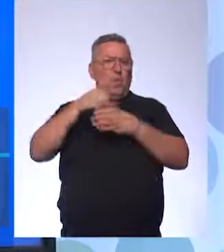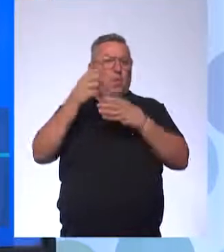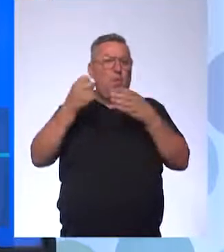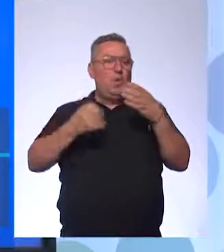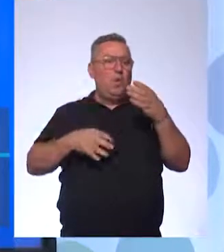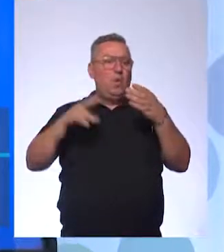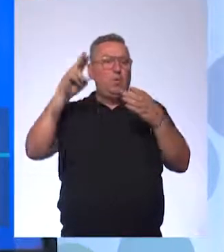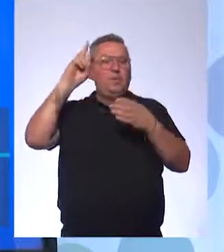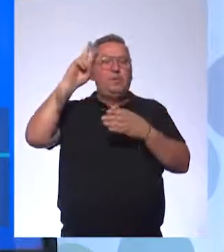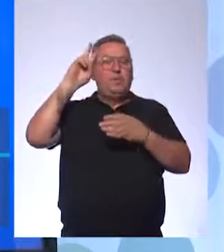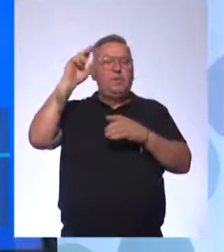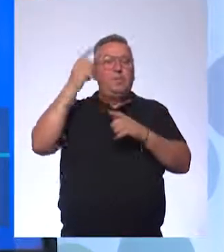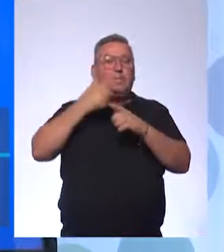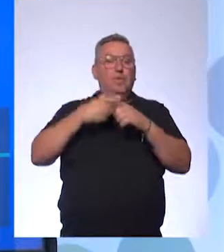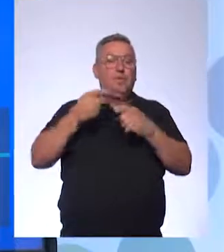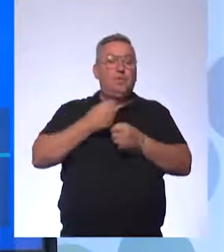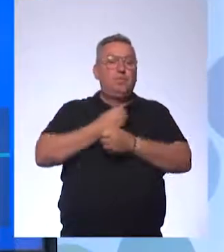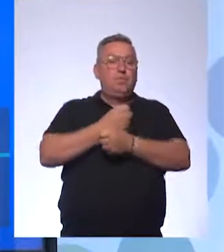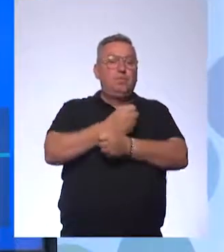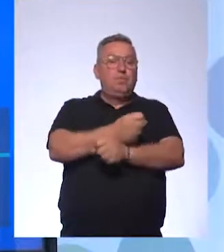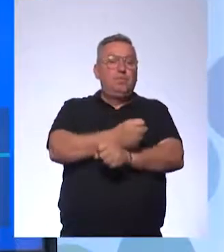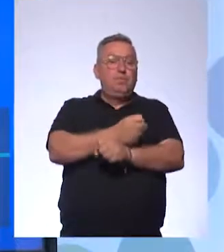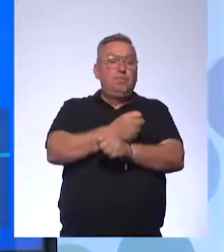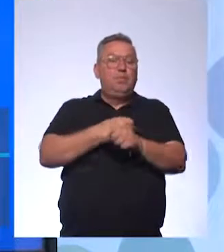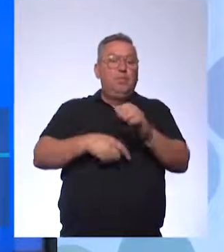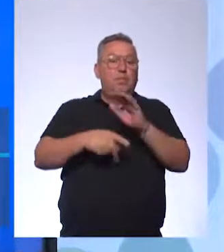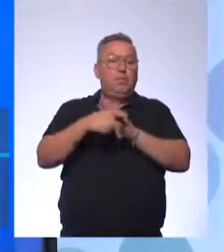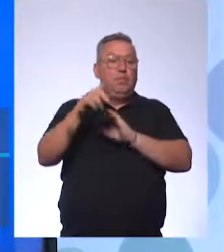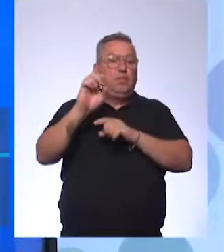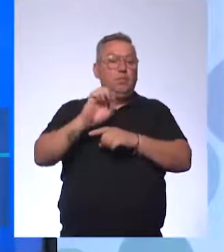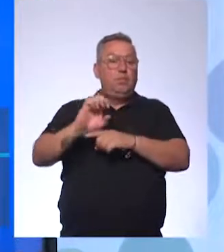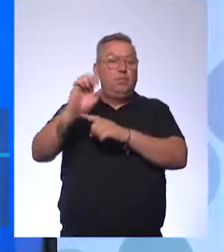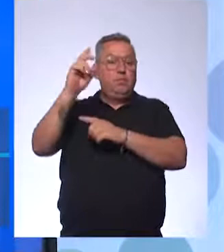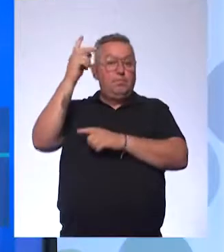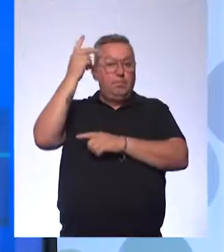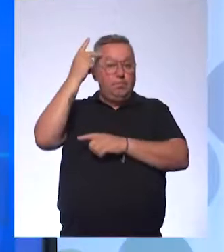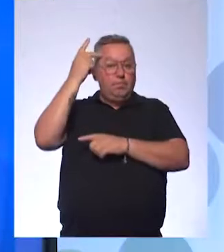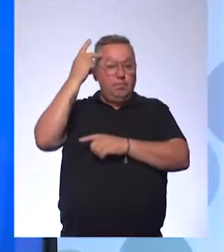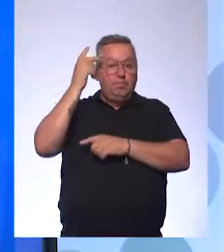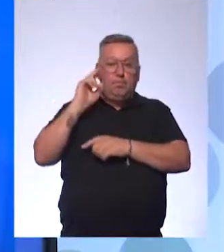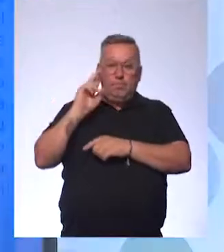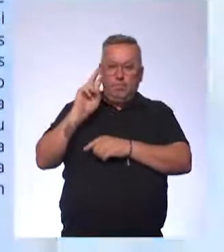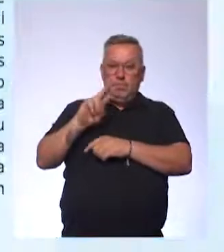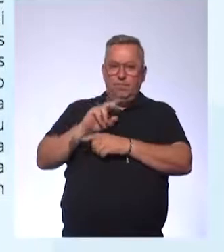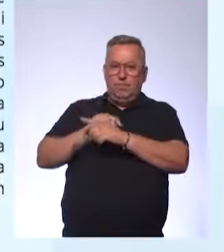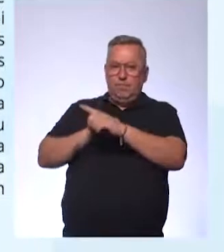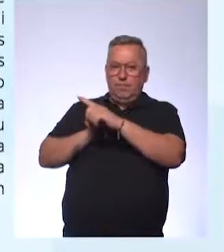histórico nós temos sobre a escravidão aí no estado de São Paulo? Na tela.